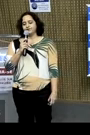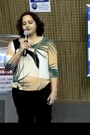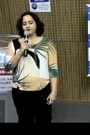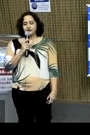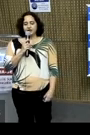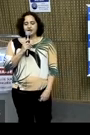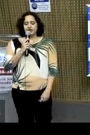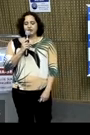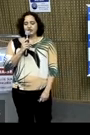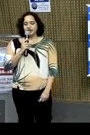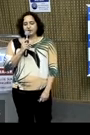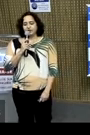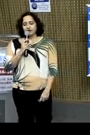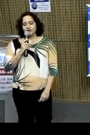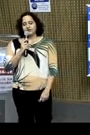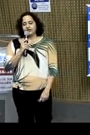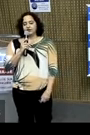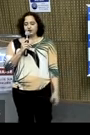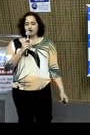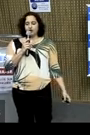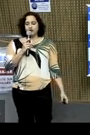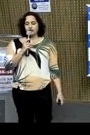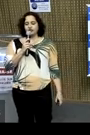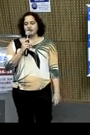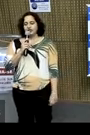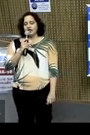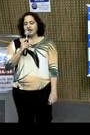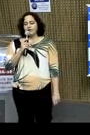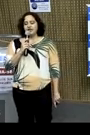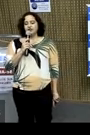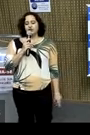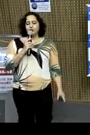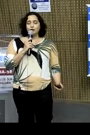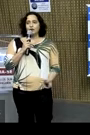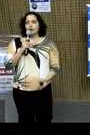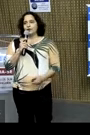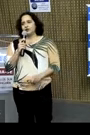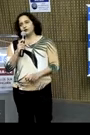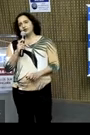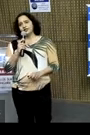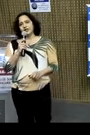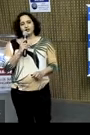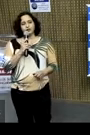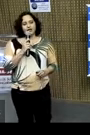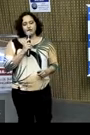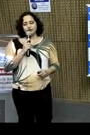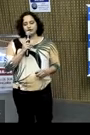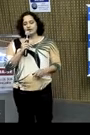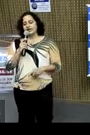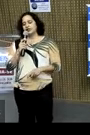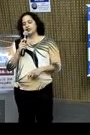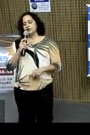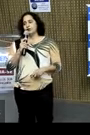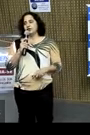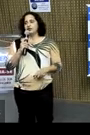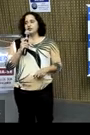cirúrgica. E os exames mais solicitados é o raio-x. A média já muda um pouco, perto do CISREG do médico, que